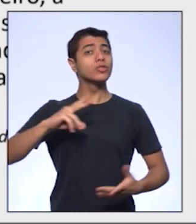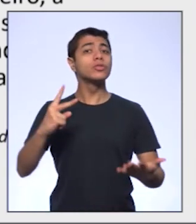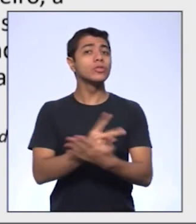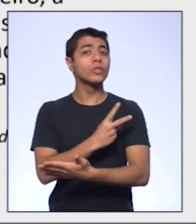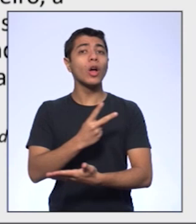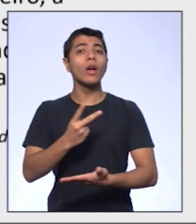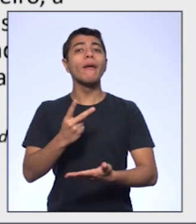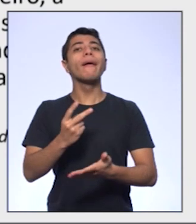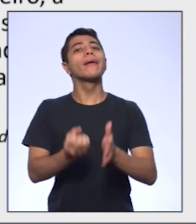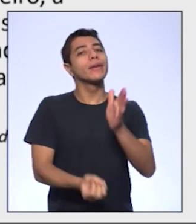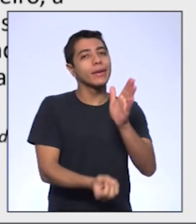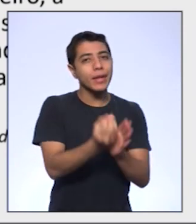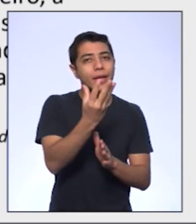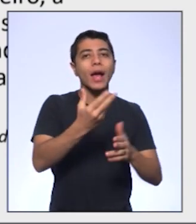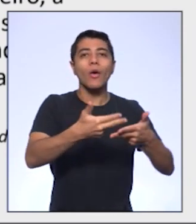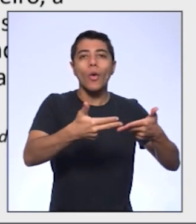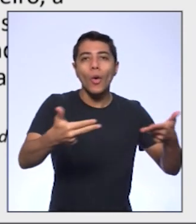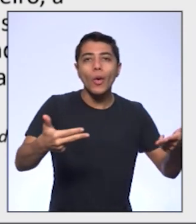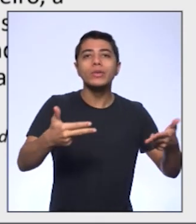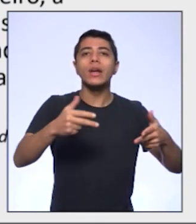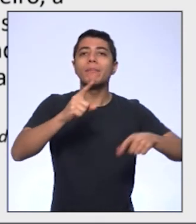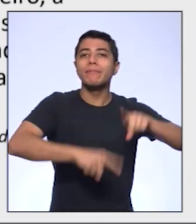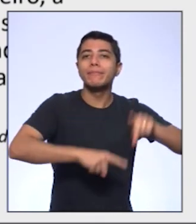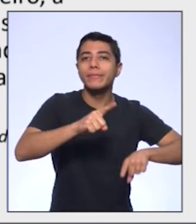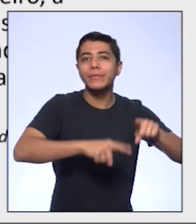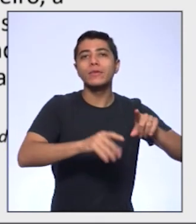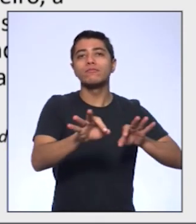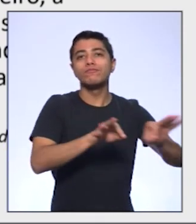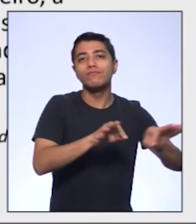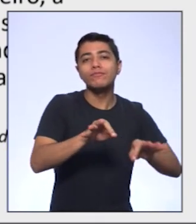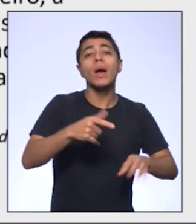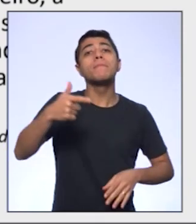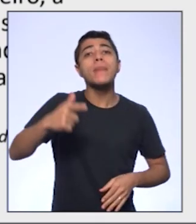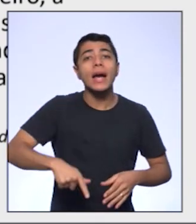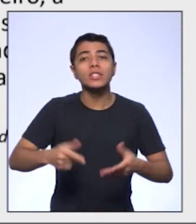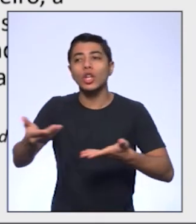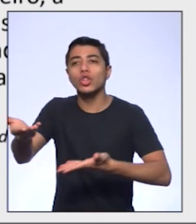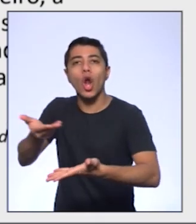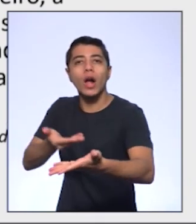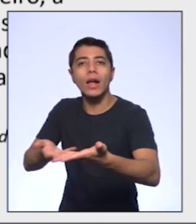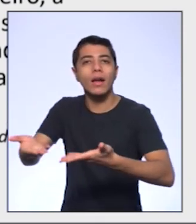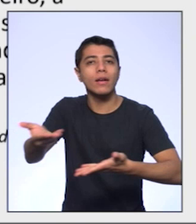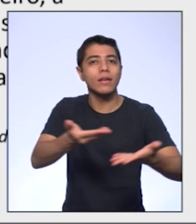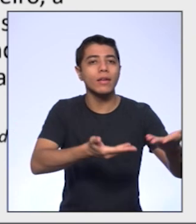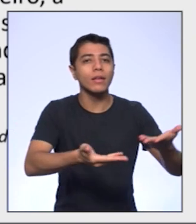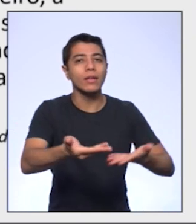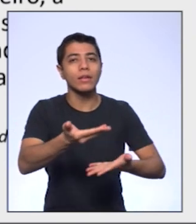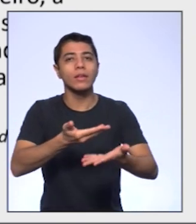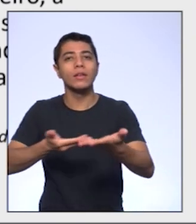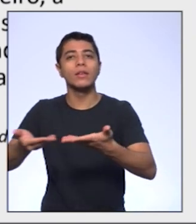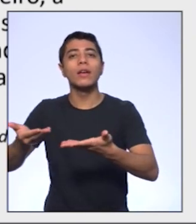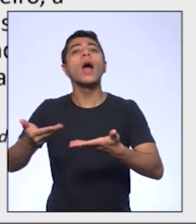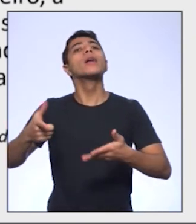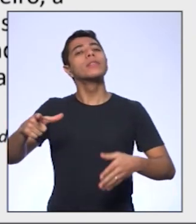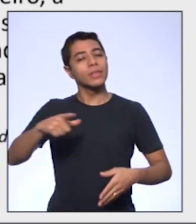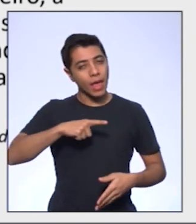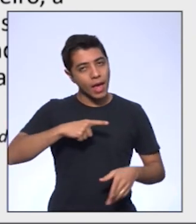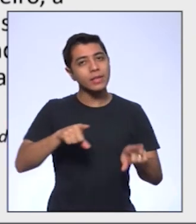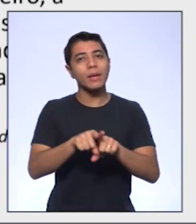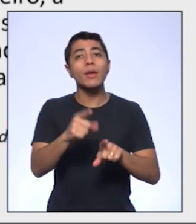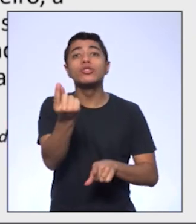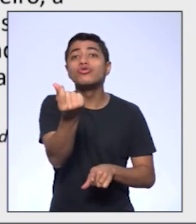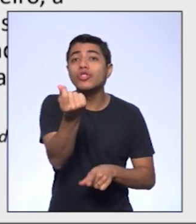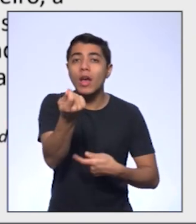né? O artesanato e o comércio, sustentados por uma economia monetária, claro, renascimento urbano comercial, cidade, tem dinheiro, tem moeda, artesanato,